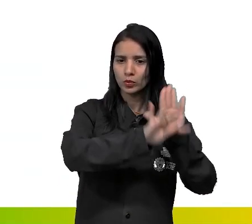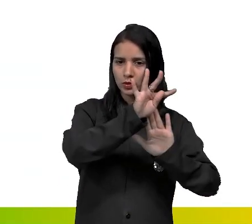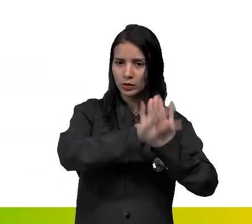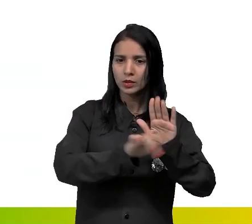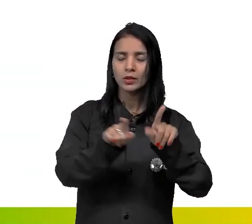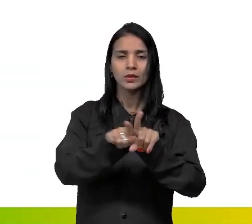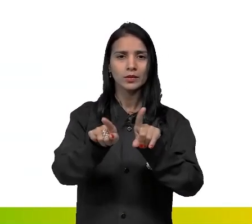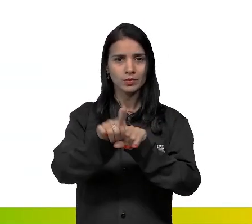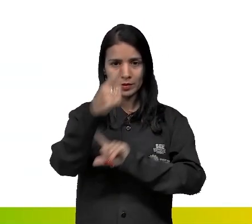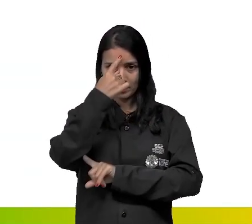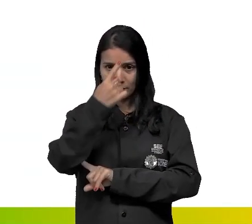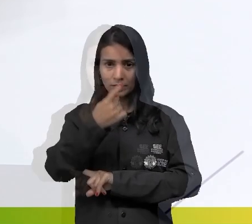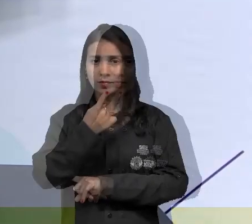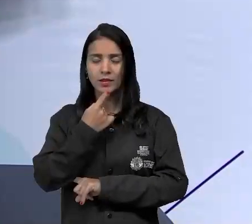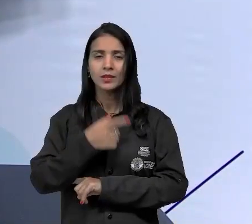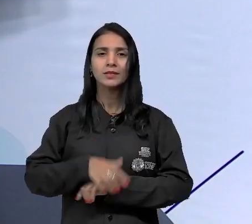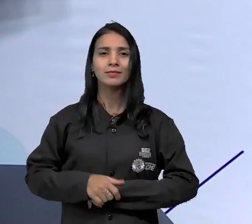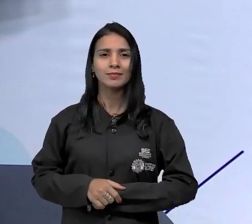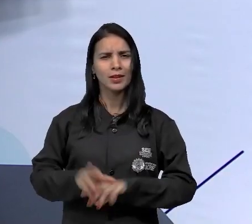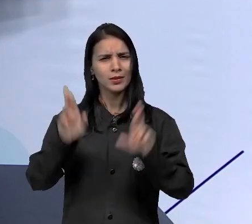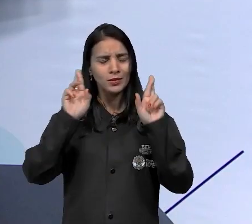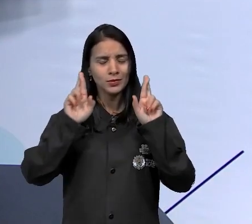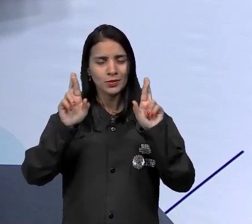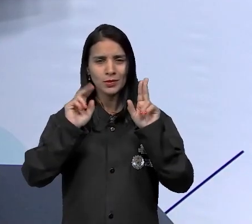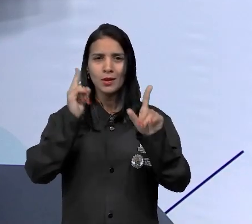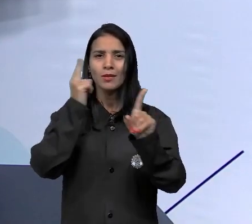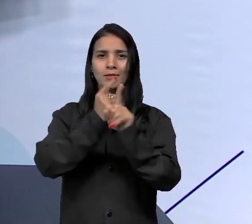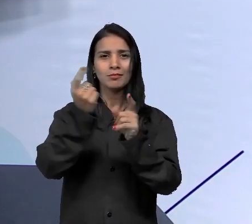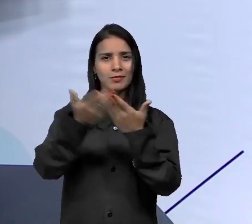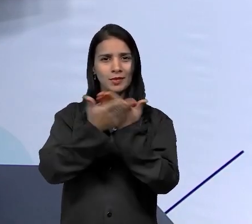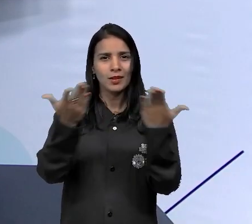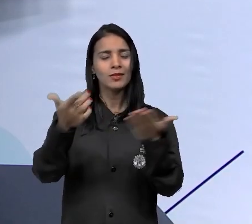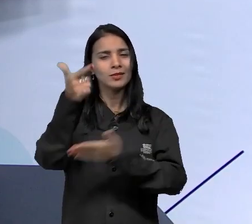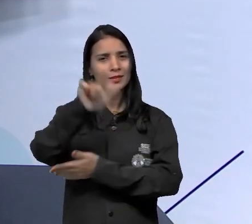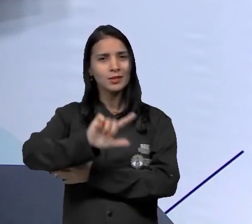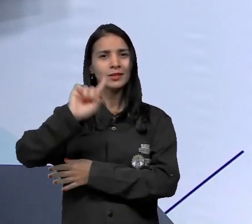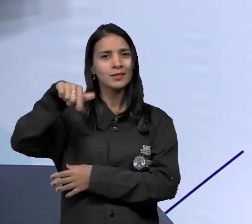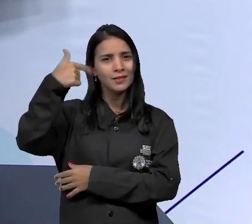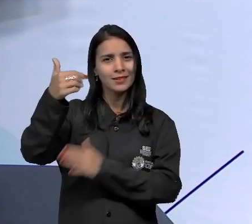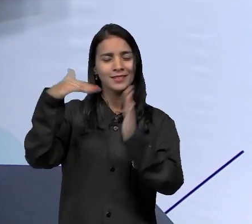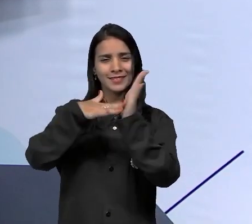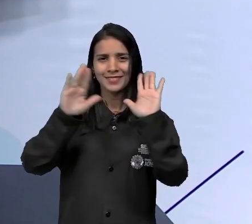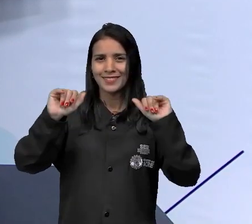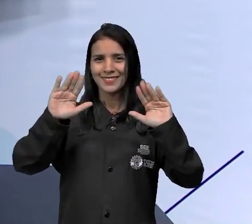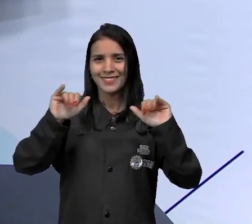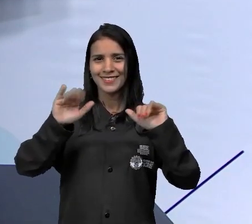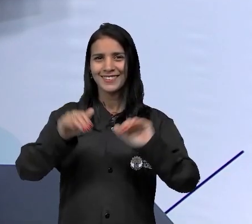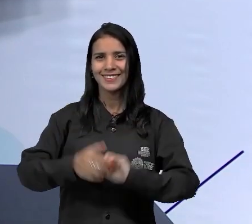imagens. Eu espero muito encontrar vocês na próxima aula. Até mais!